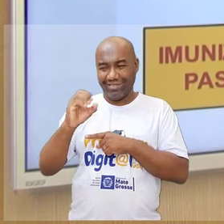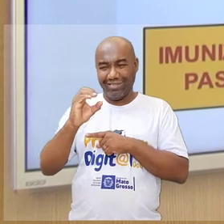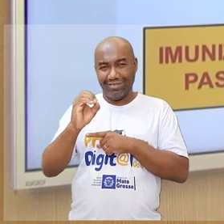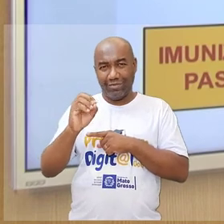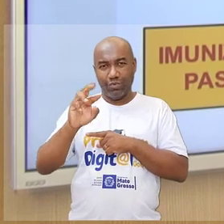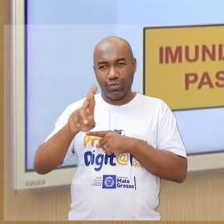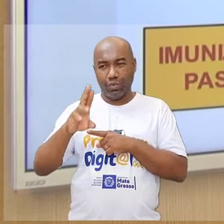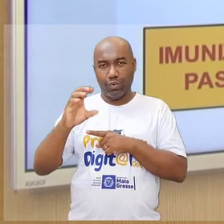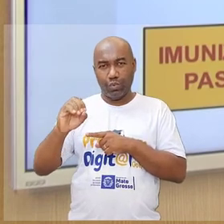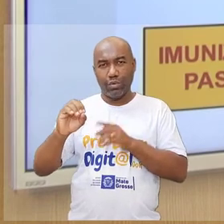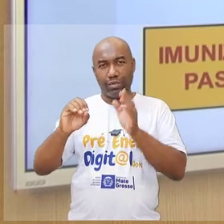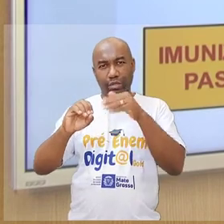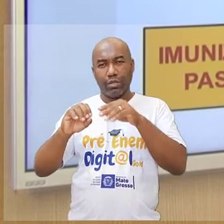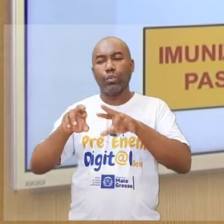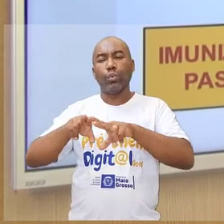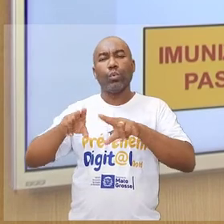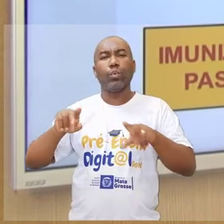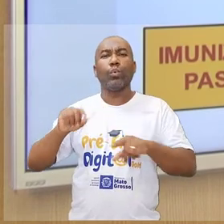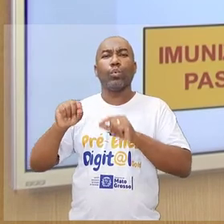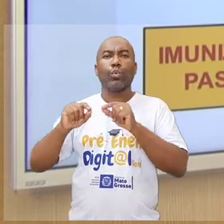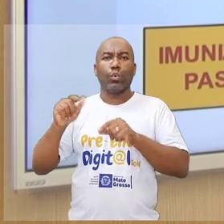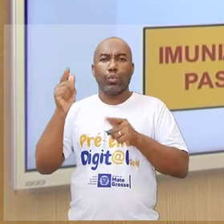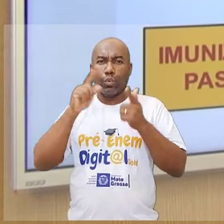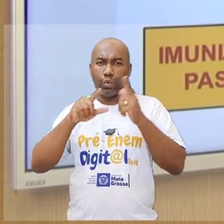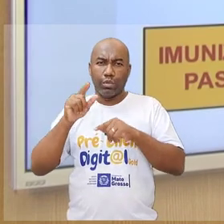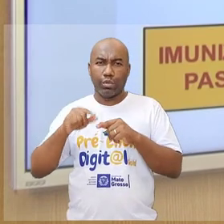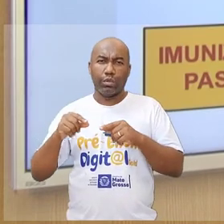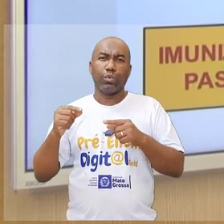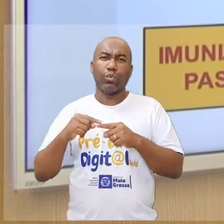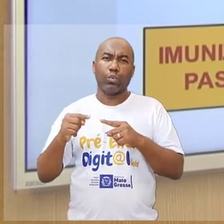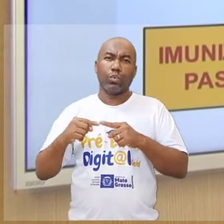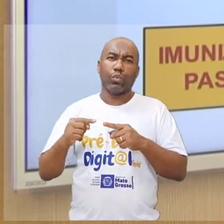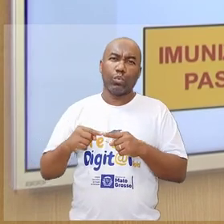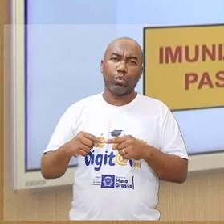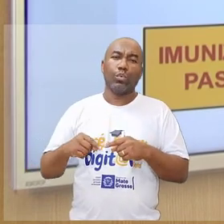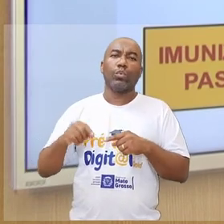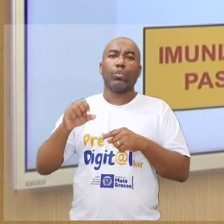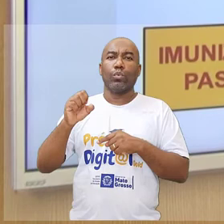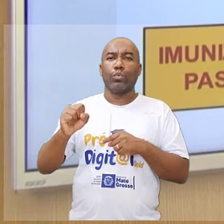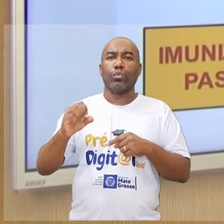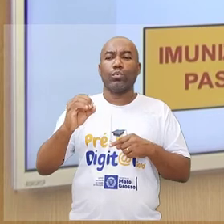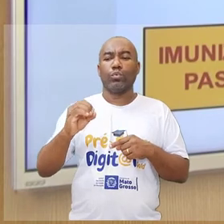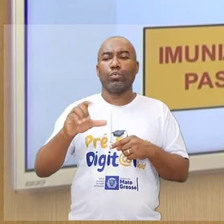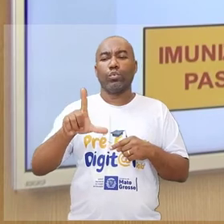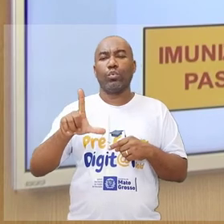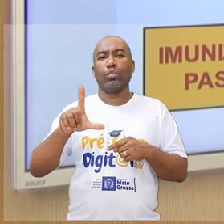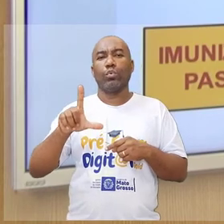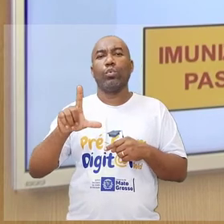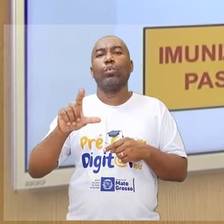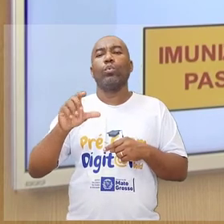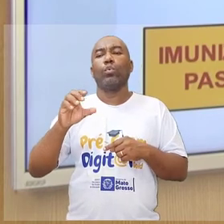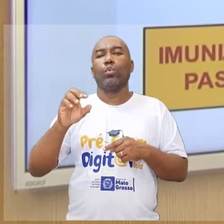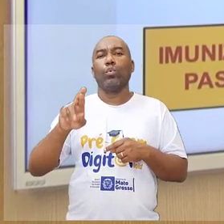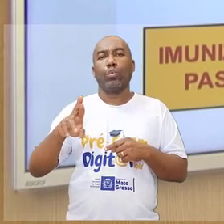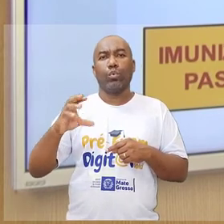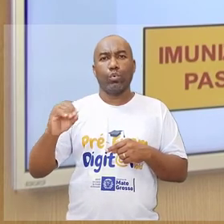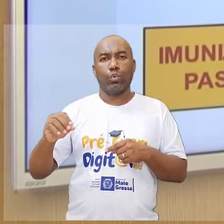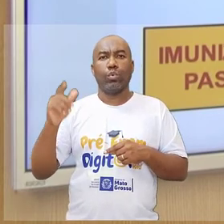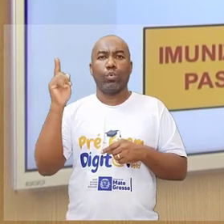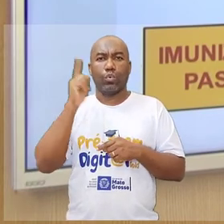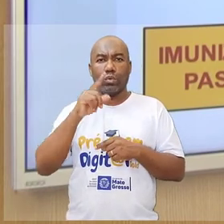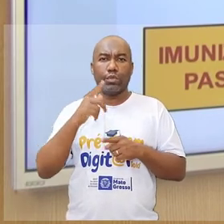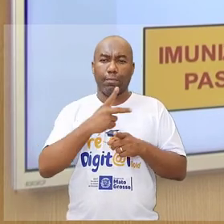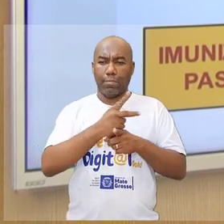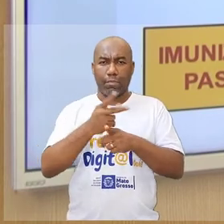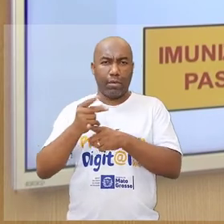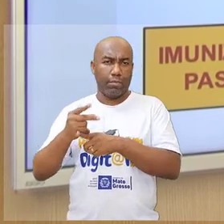uma solução do problema. S de soro, S, solução do problema. Ele tem o antídoto.